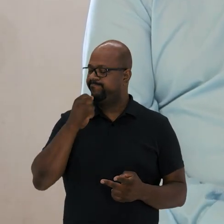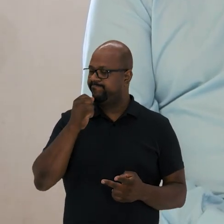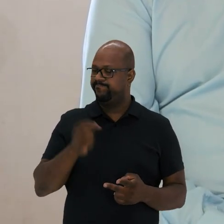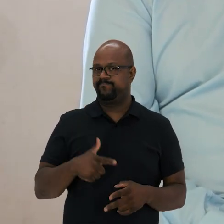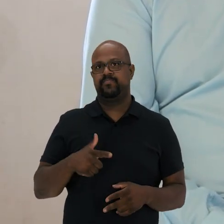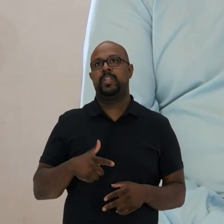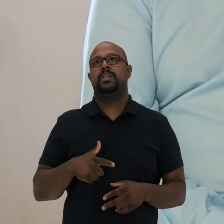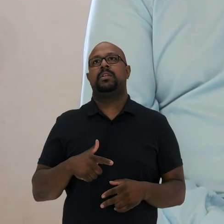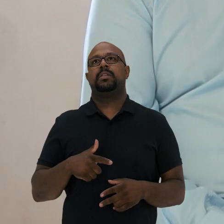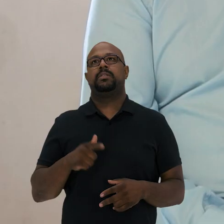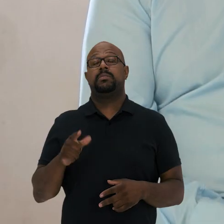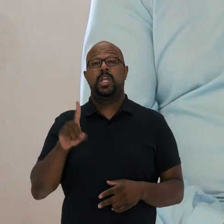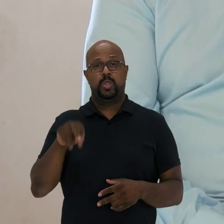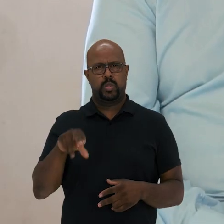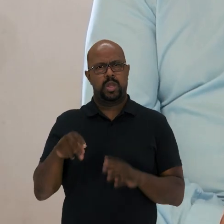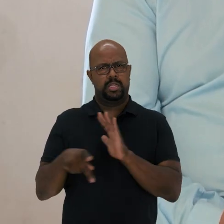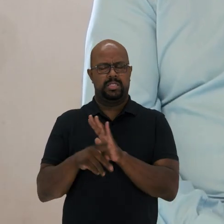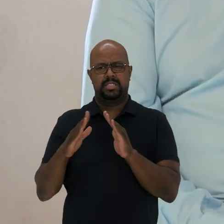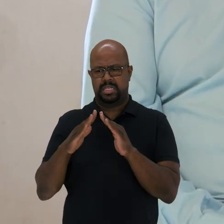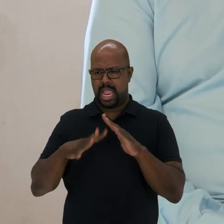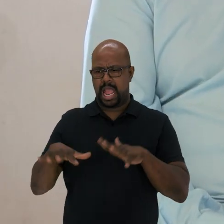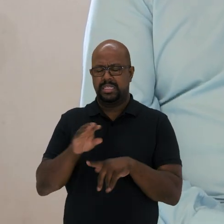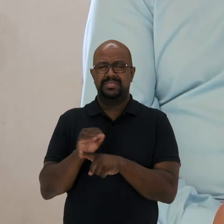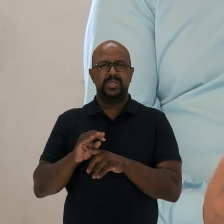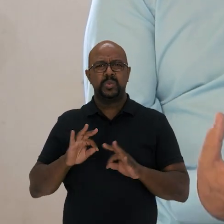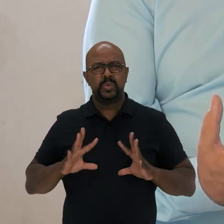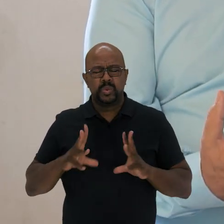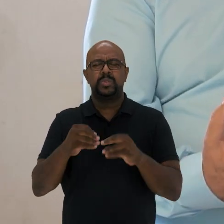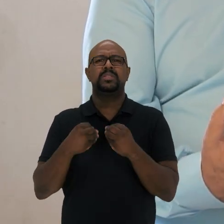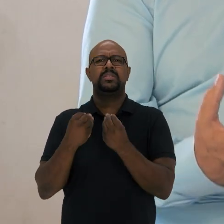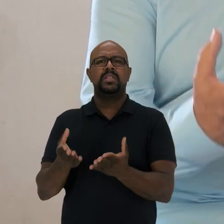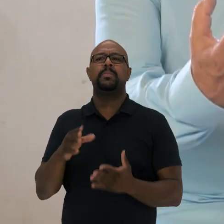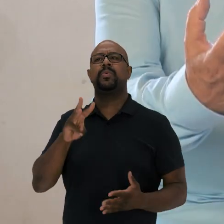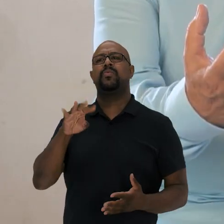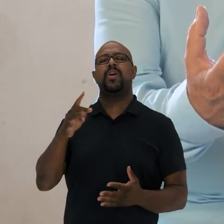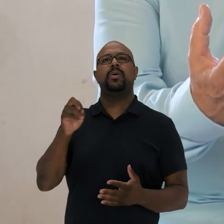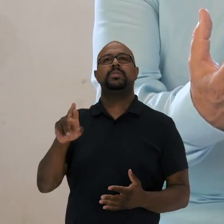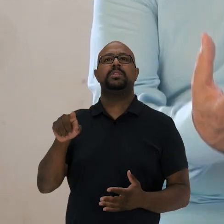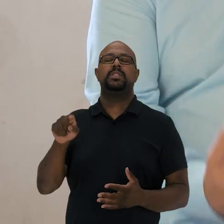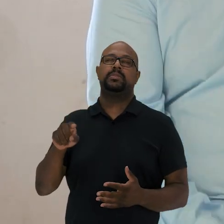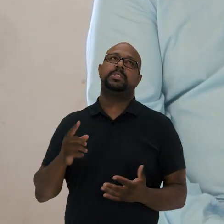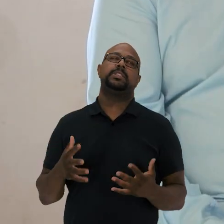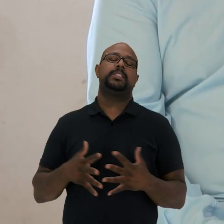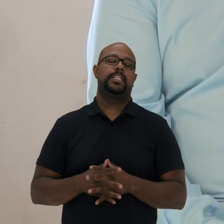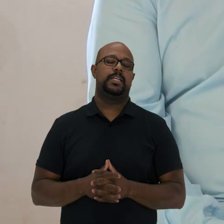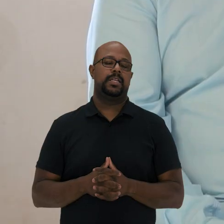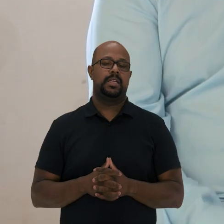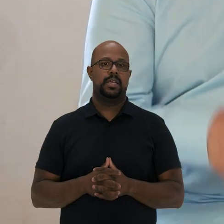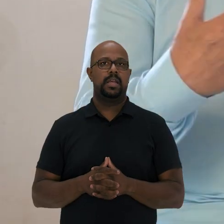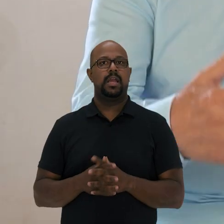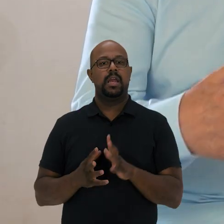figura assim, fora de série, uma dona de casa, mas deu todas as condições para o Walter, vamos dizer